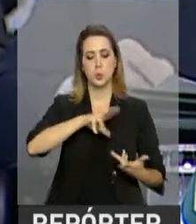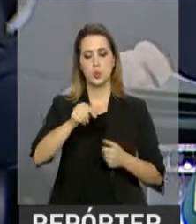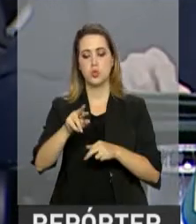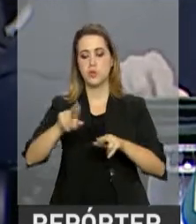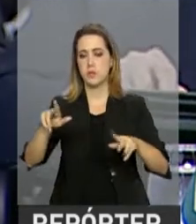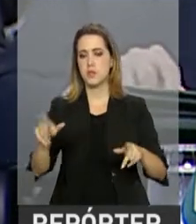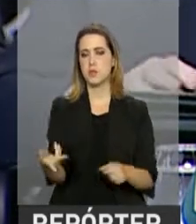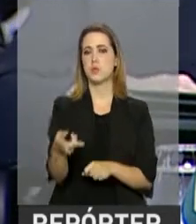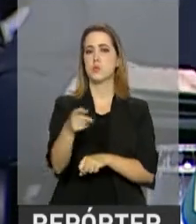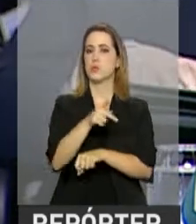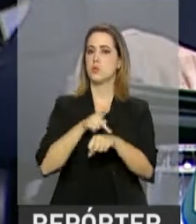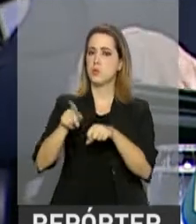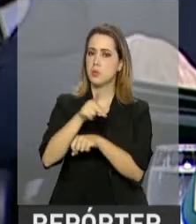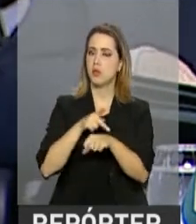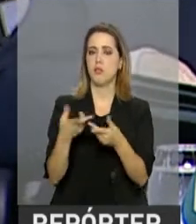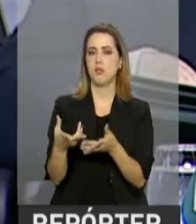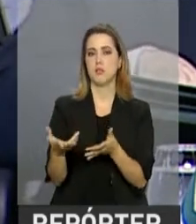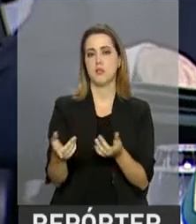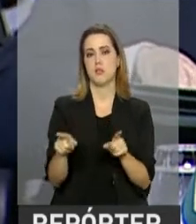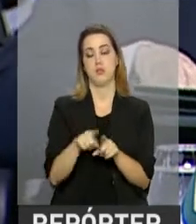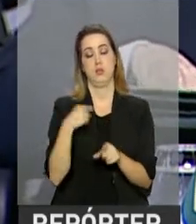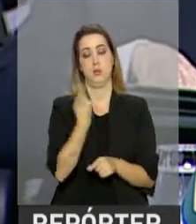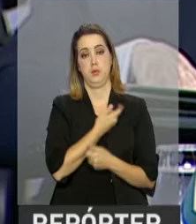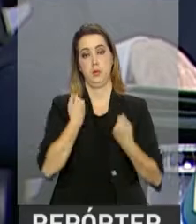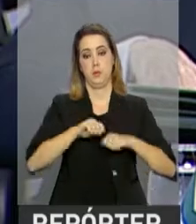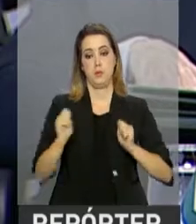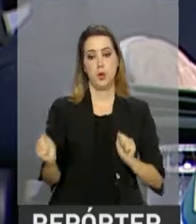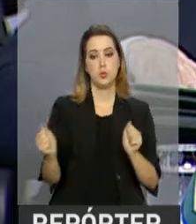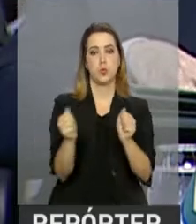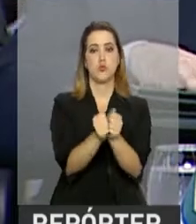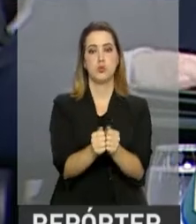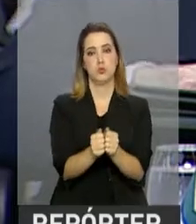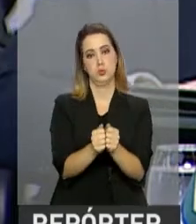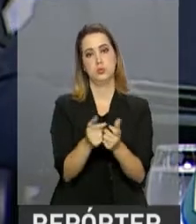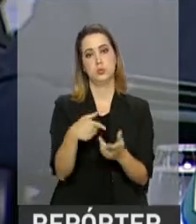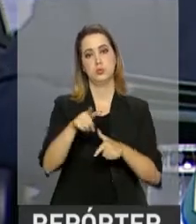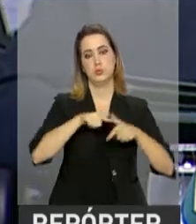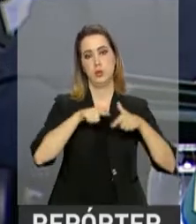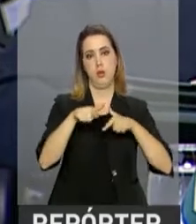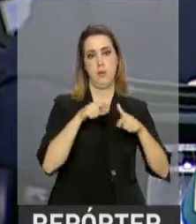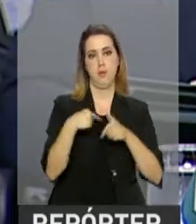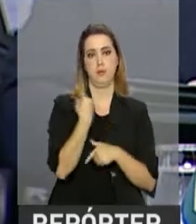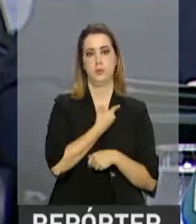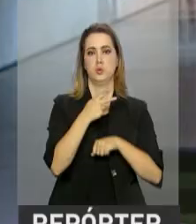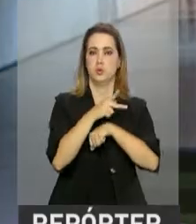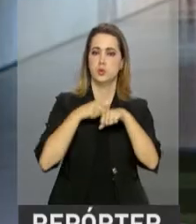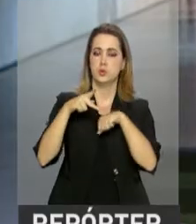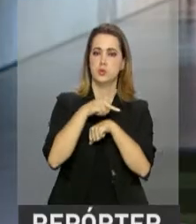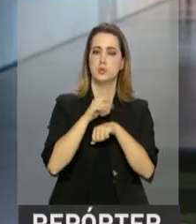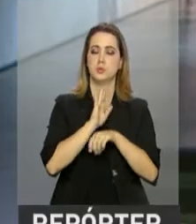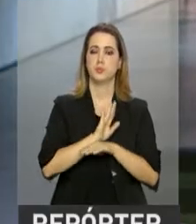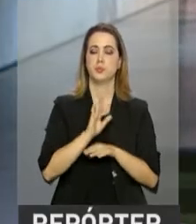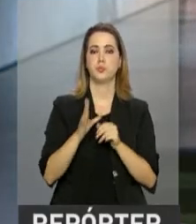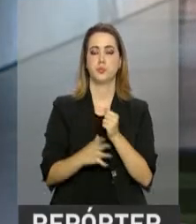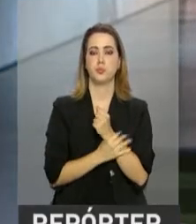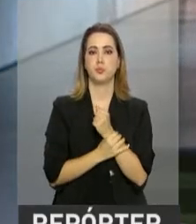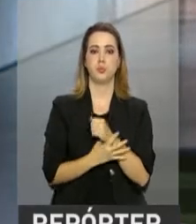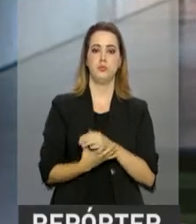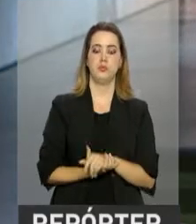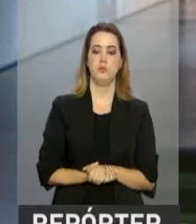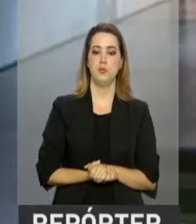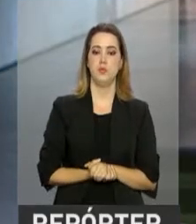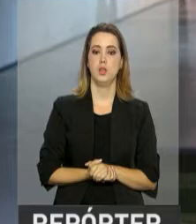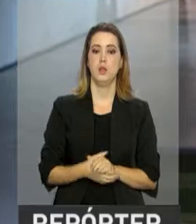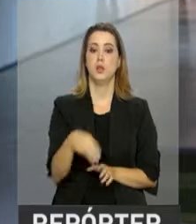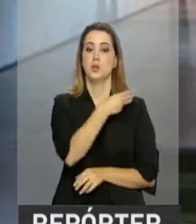crime, eu acho que esta ação conjunta é fundamental para os nossos países. O ministro